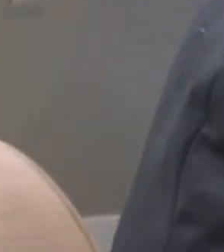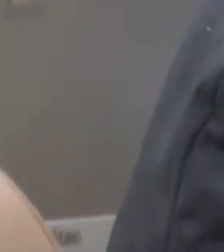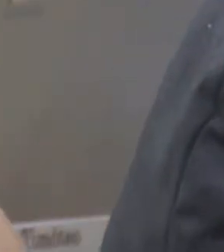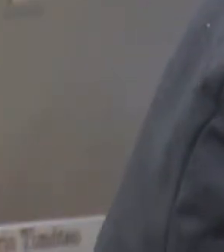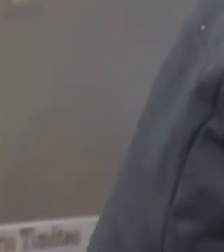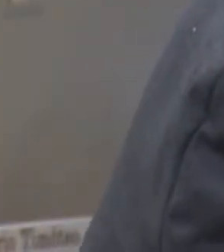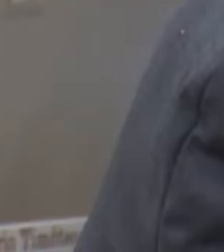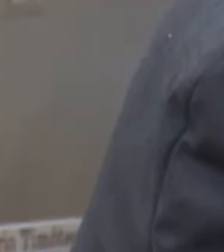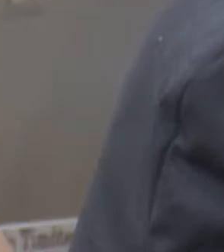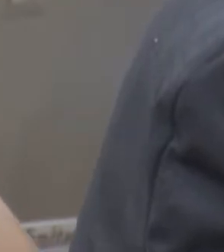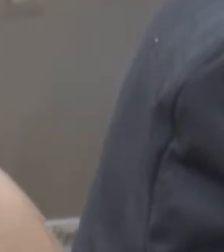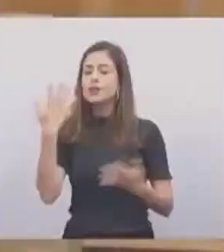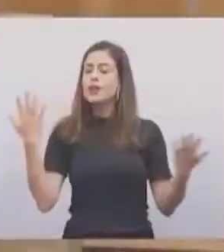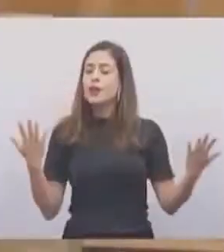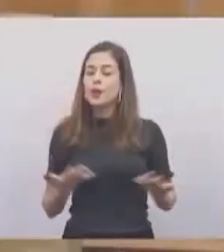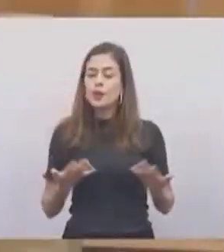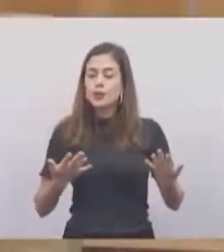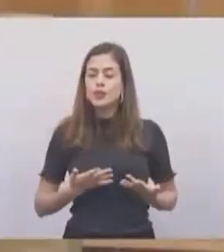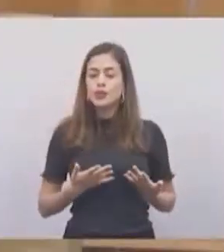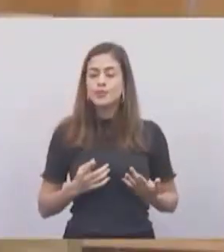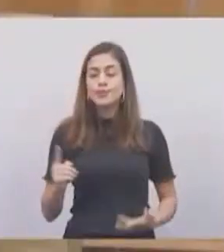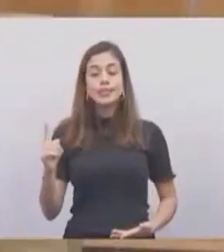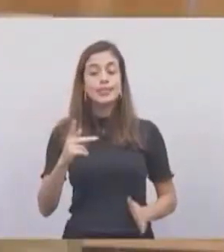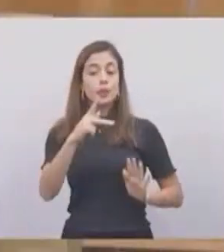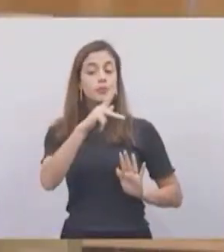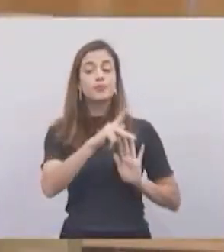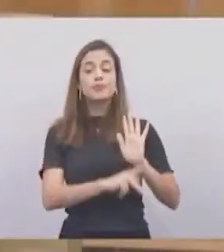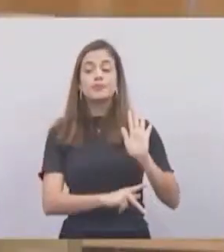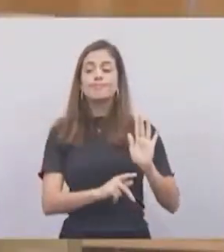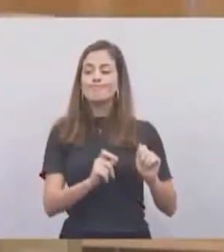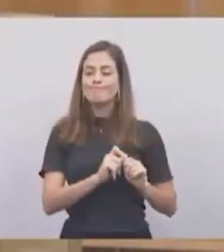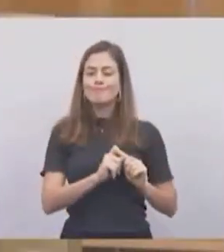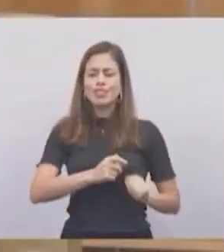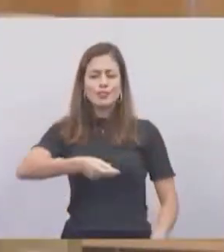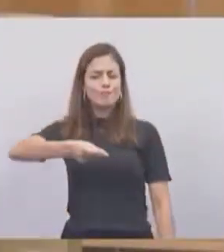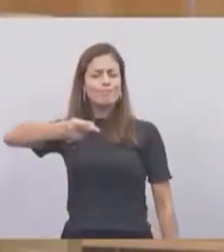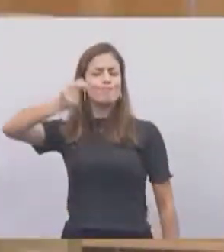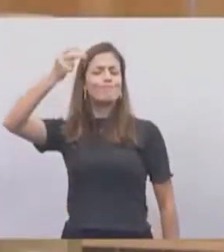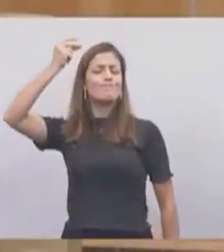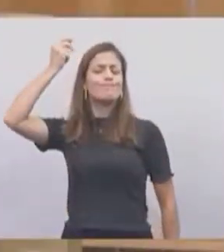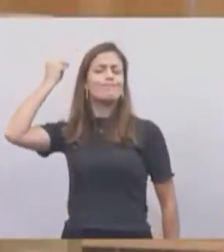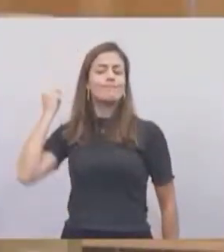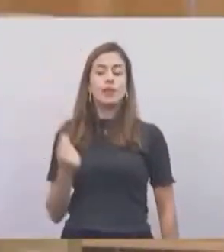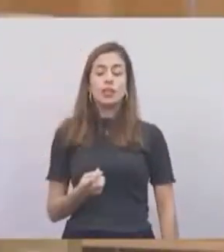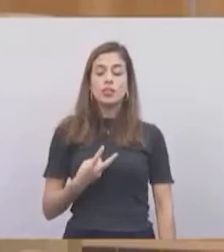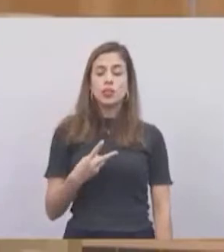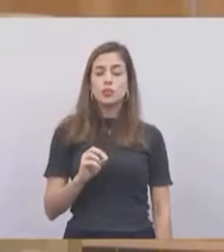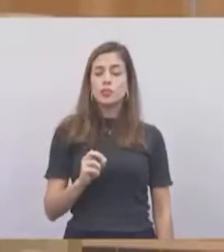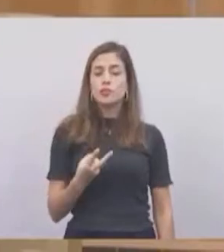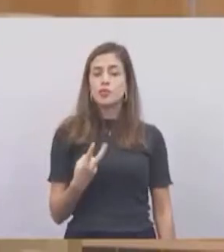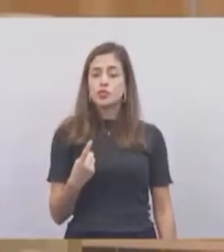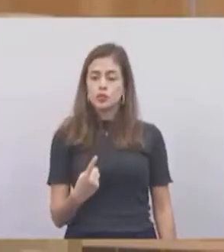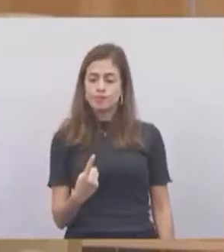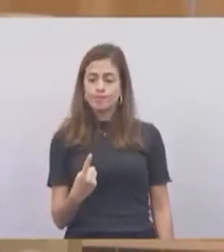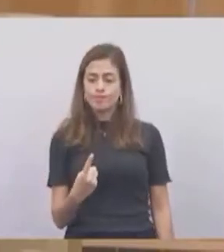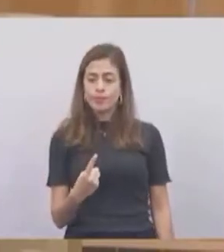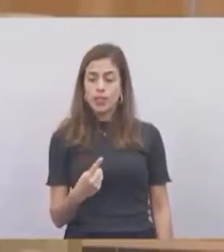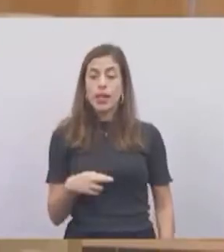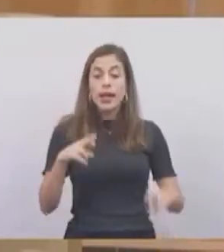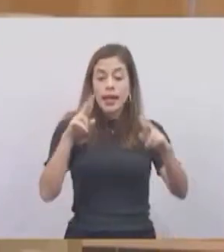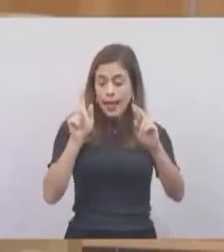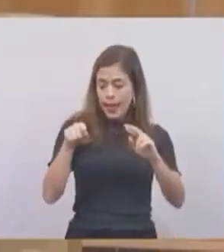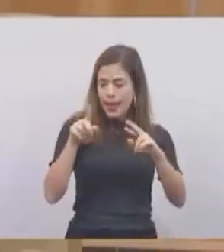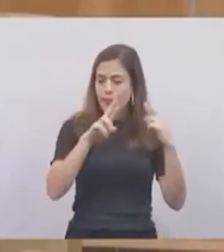e orientação dos envolvidos, visando a recuperação da autoestima da vítima de bullying. É responsabilidade de todos,